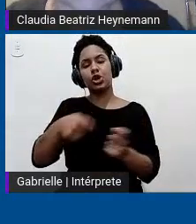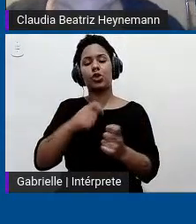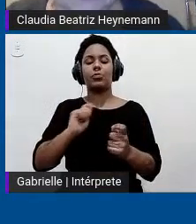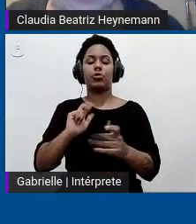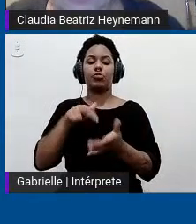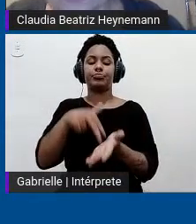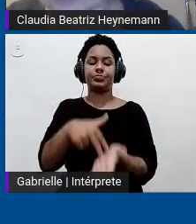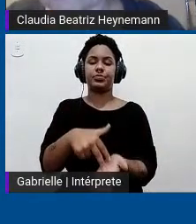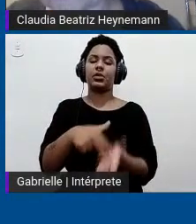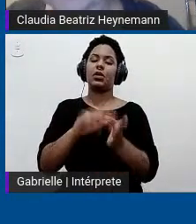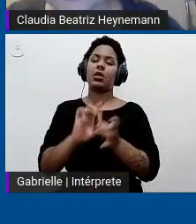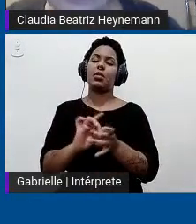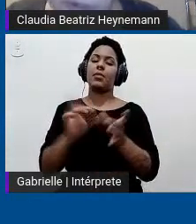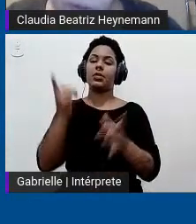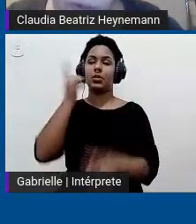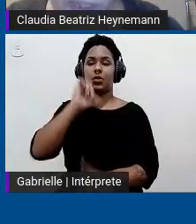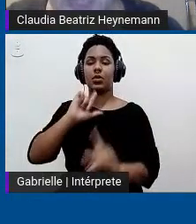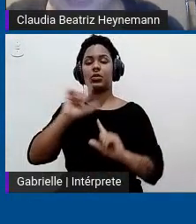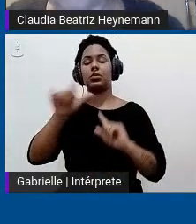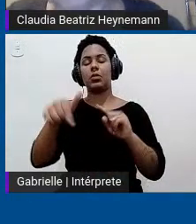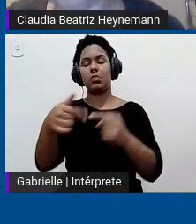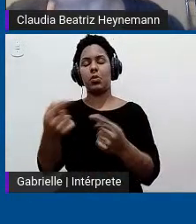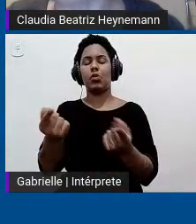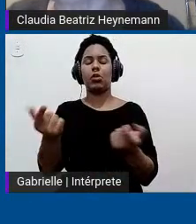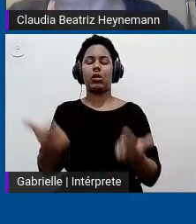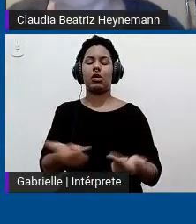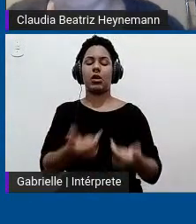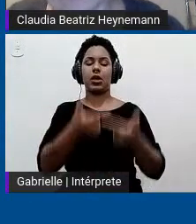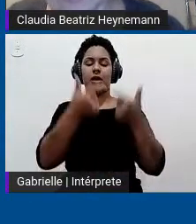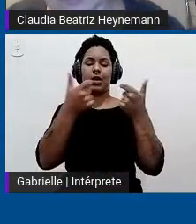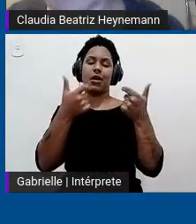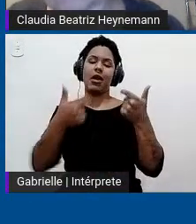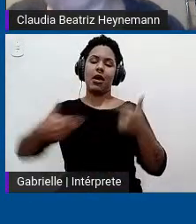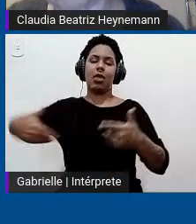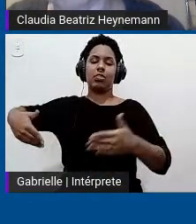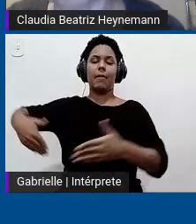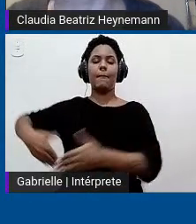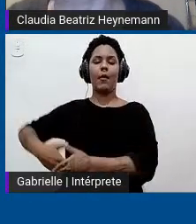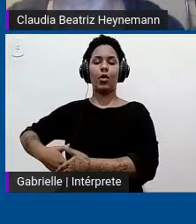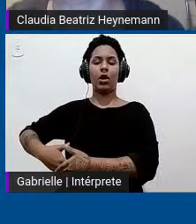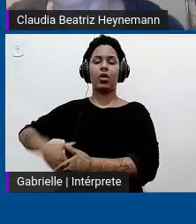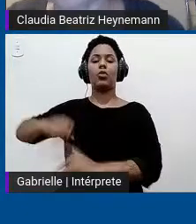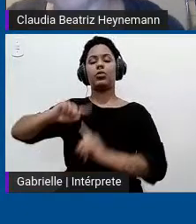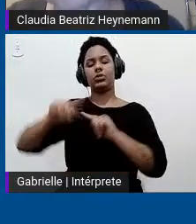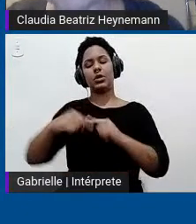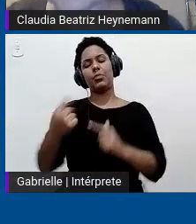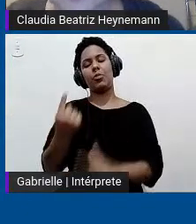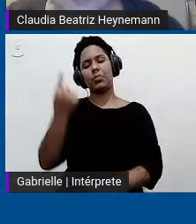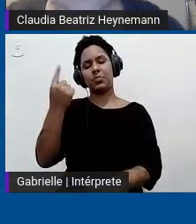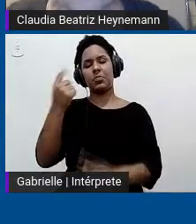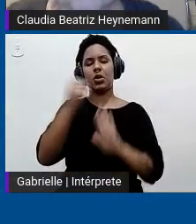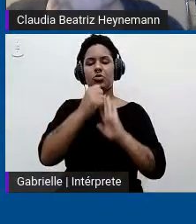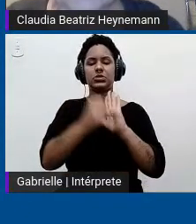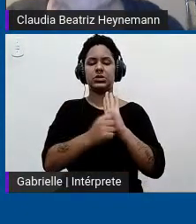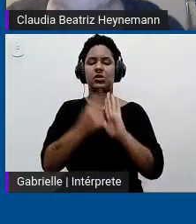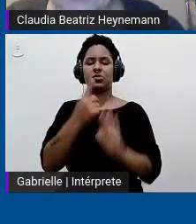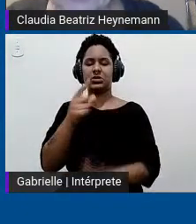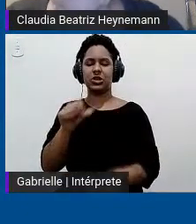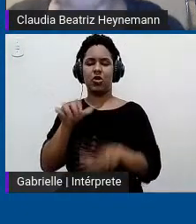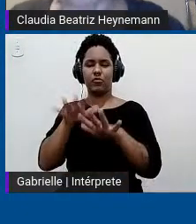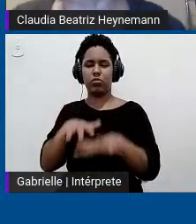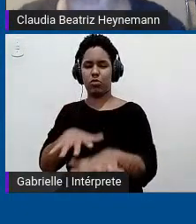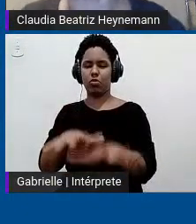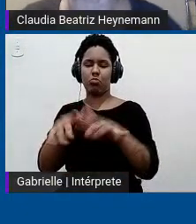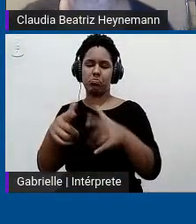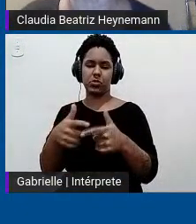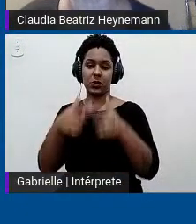se alcançara após as guerras napoleônicas, né, no início do século, depois do primeiro quartel do século XIX, a um ritmo que levou à era